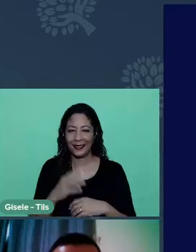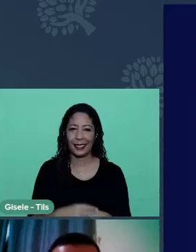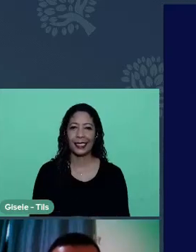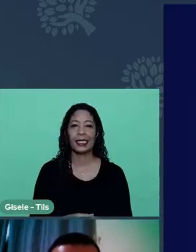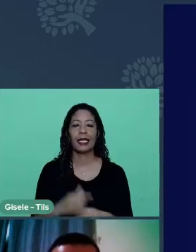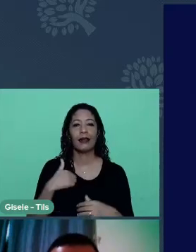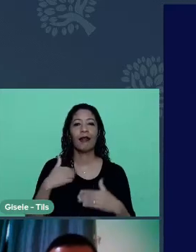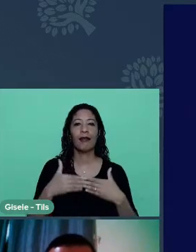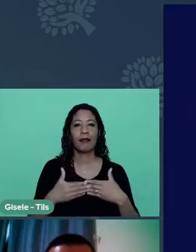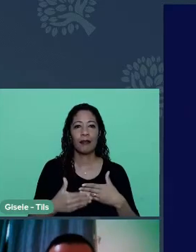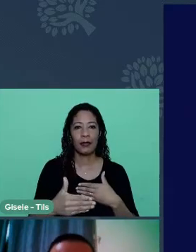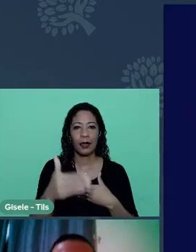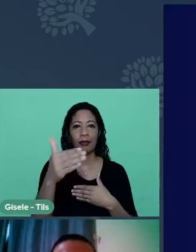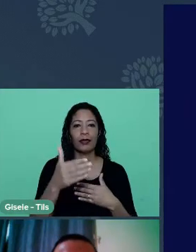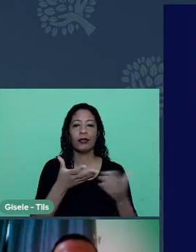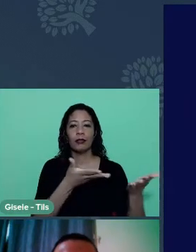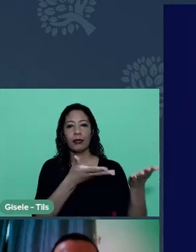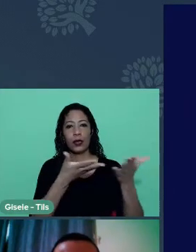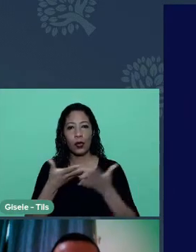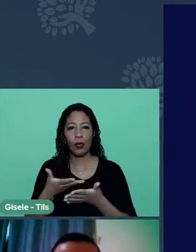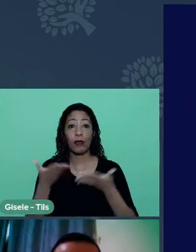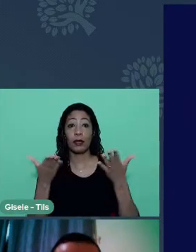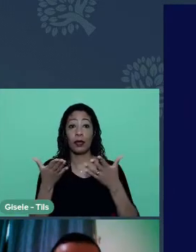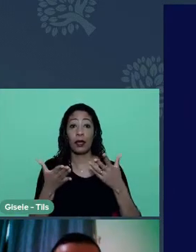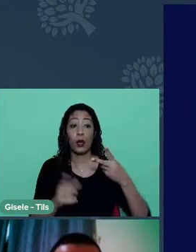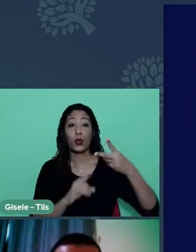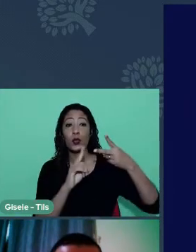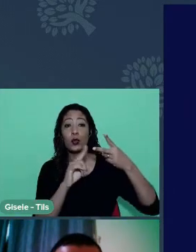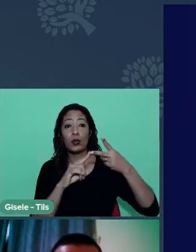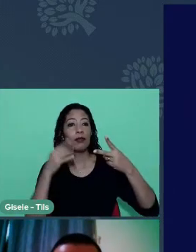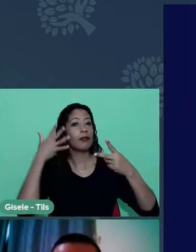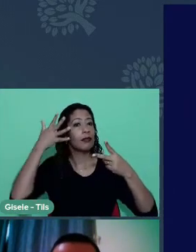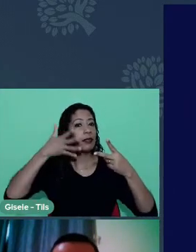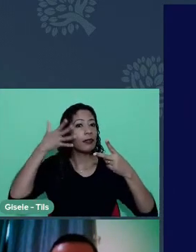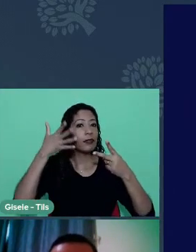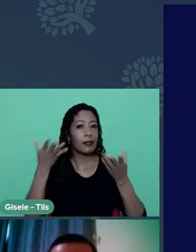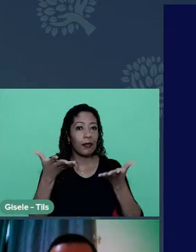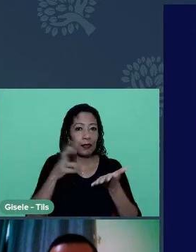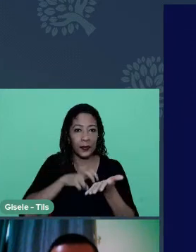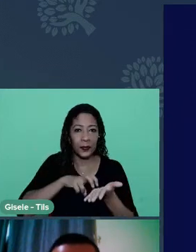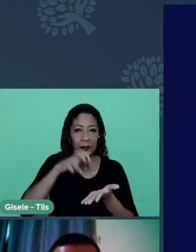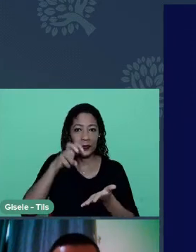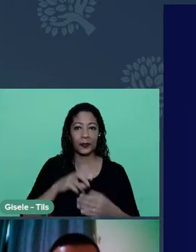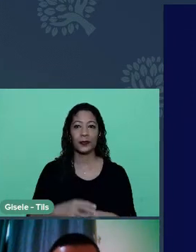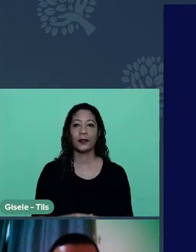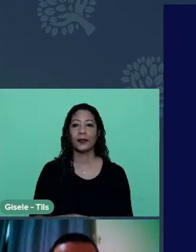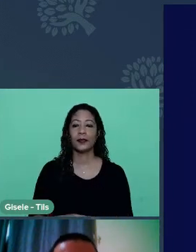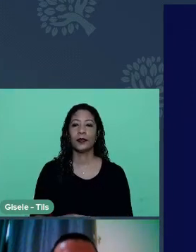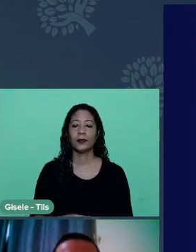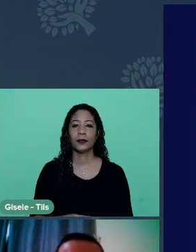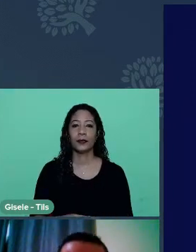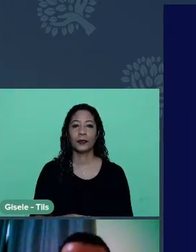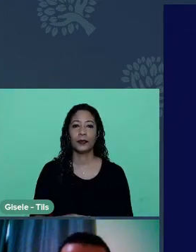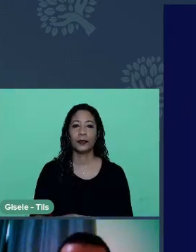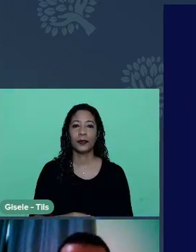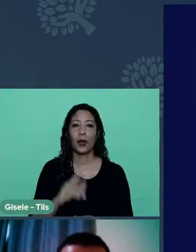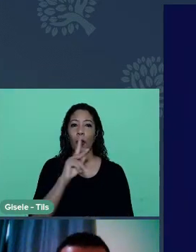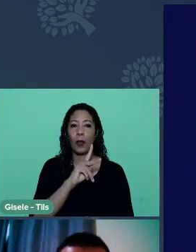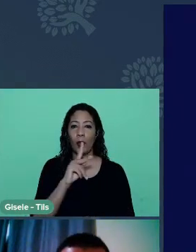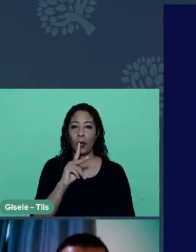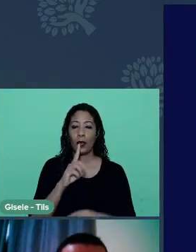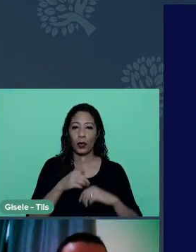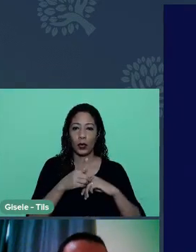nós convidamos agora, né, o segundo palestrante da manhã desse turno, o Dr.